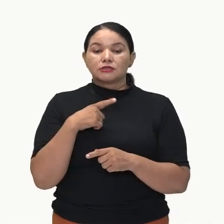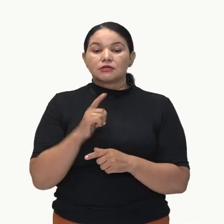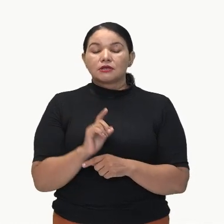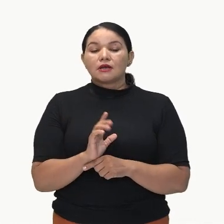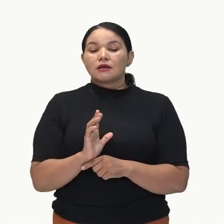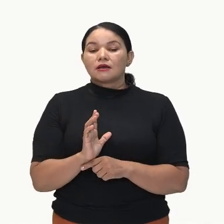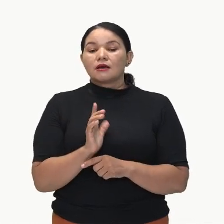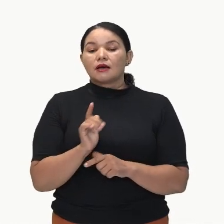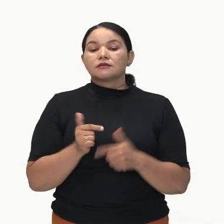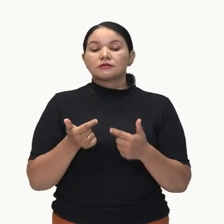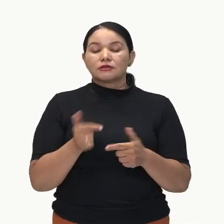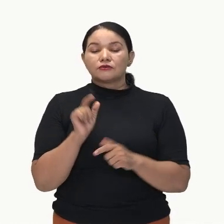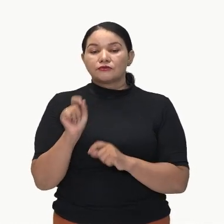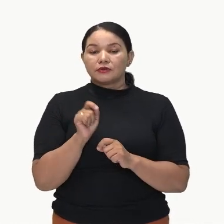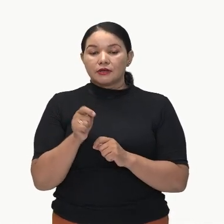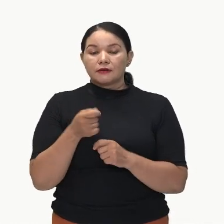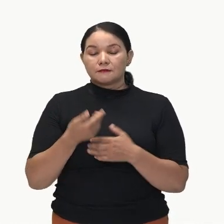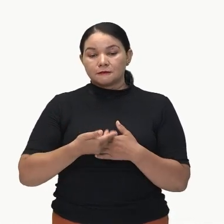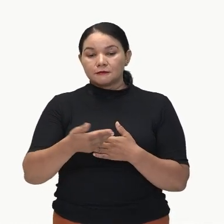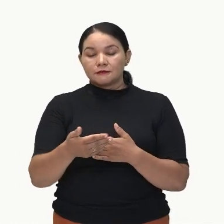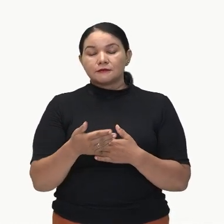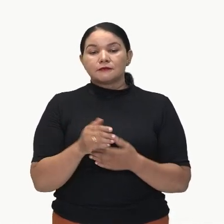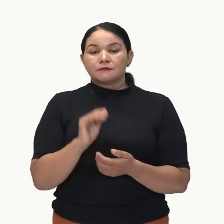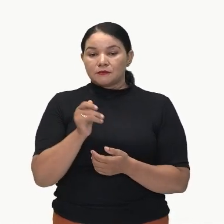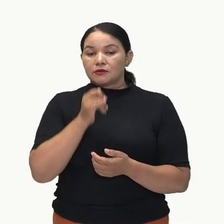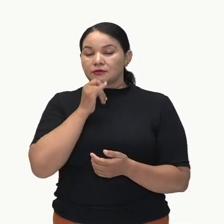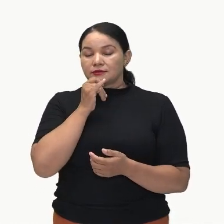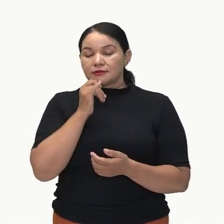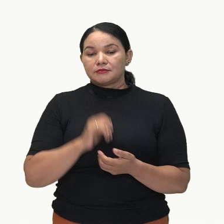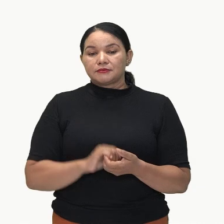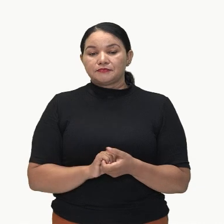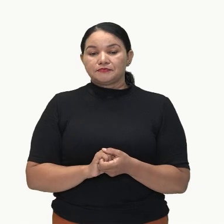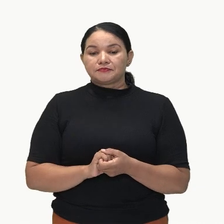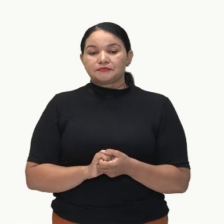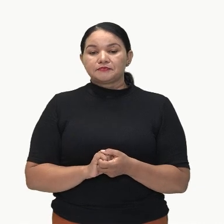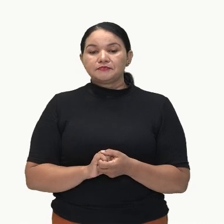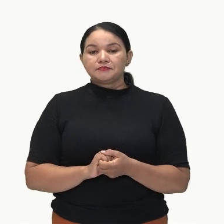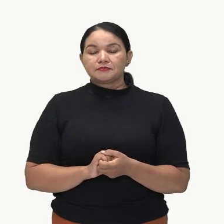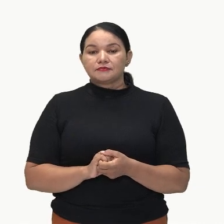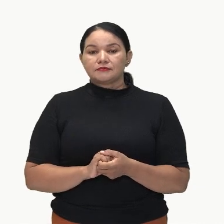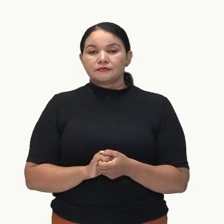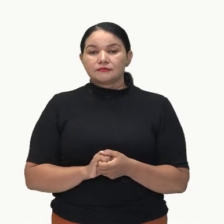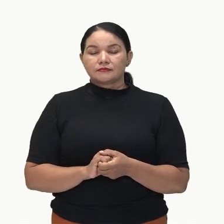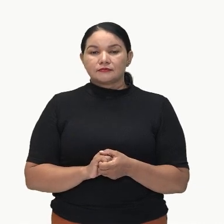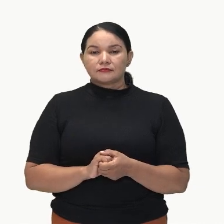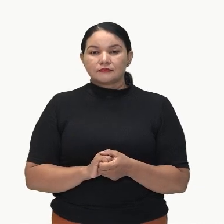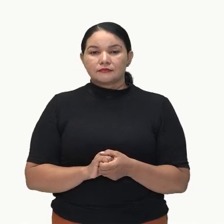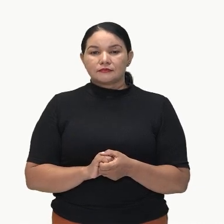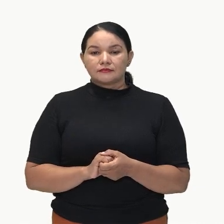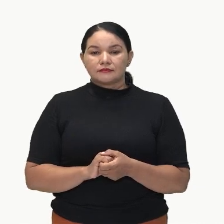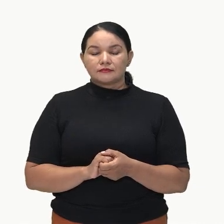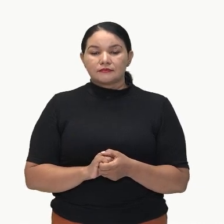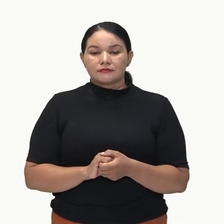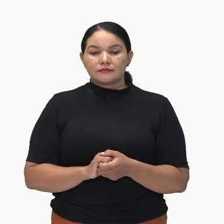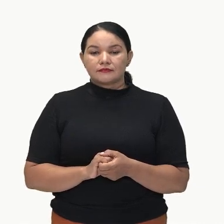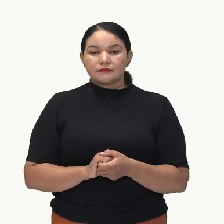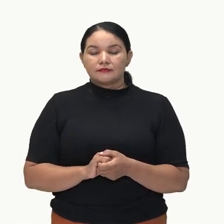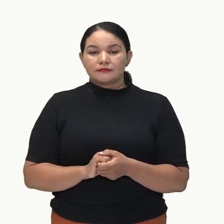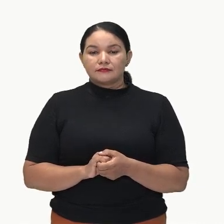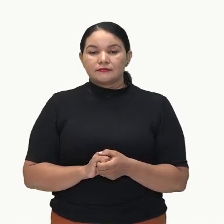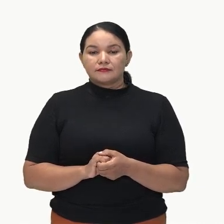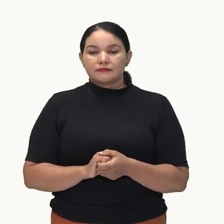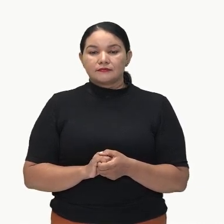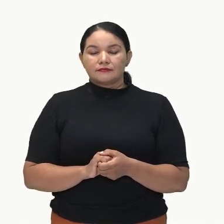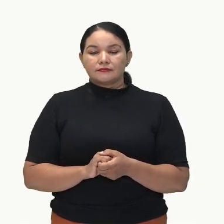acciones sucessivas. Por exemplo, não quiso entender lo que me hizo e nuestro amor se apagou.